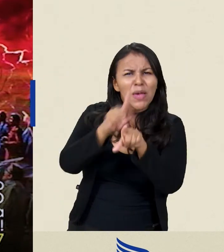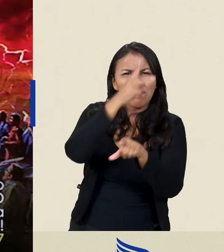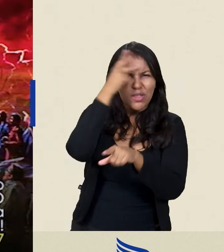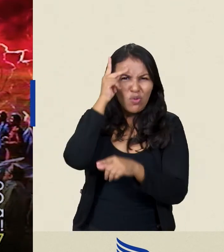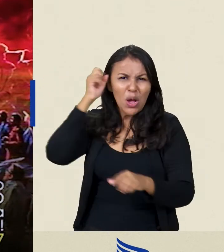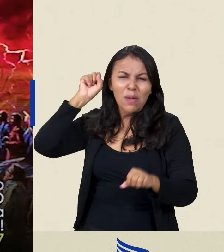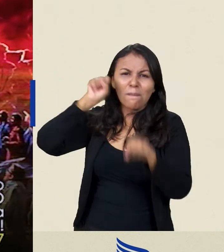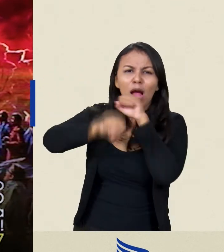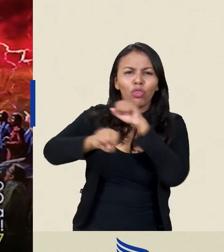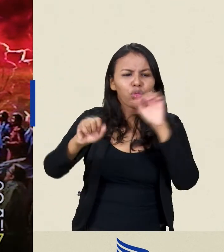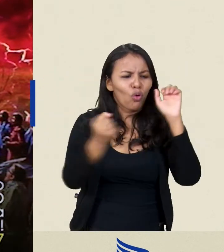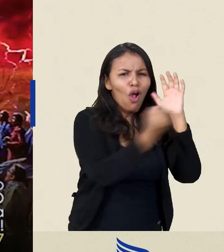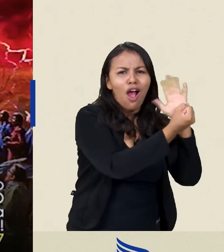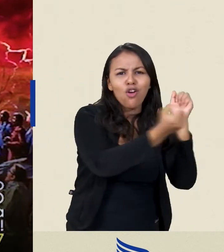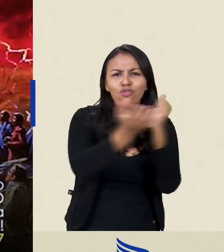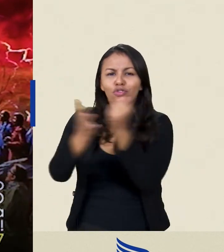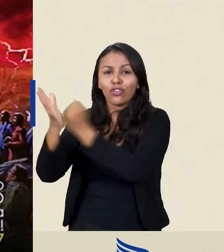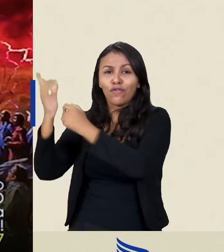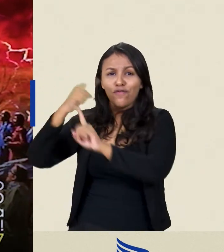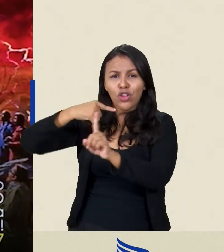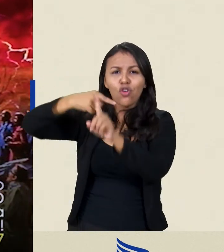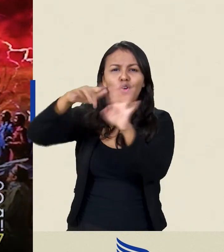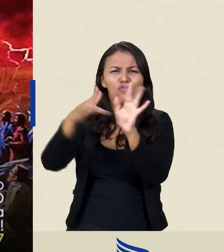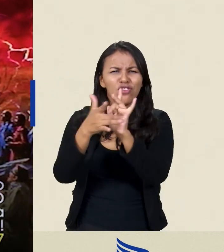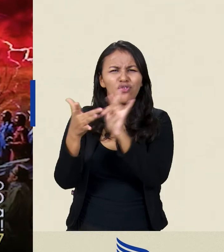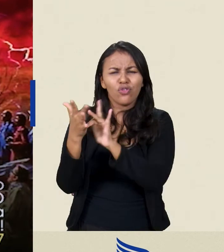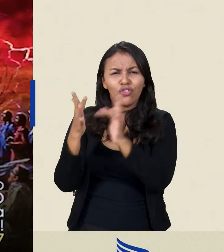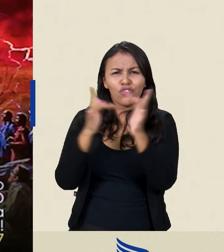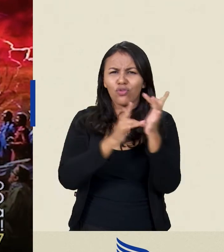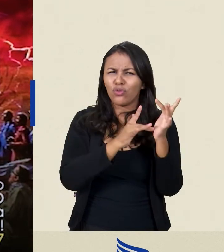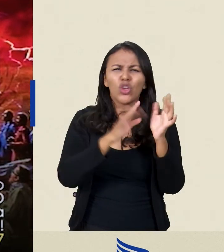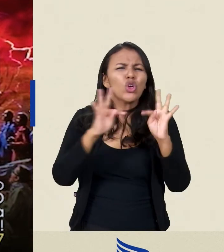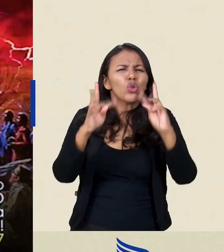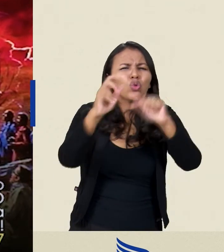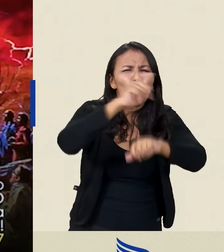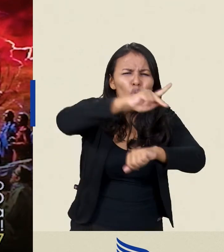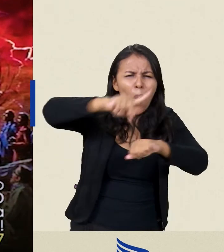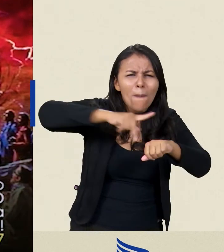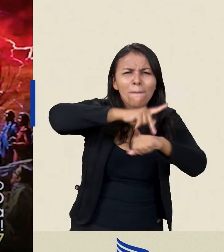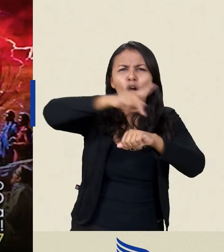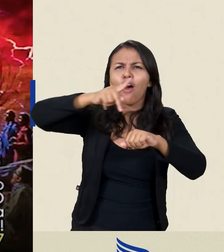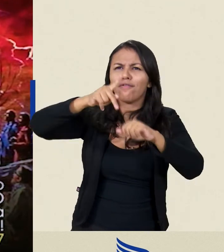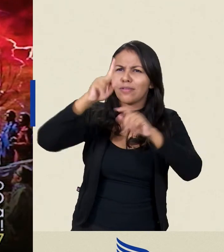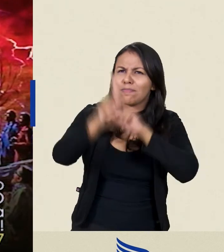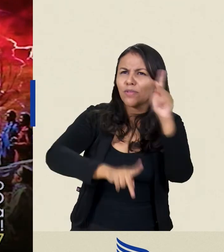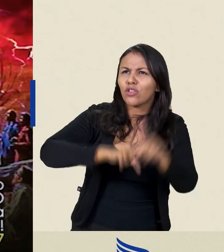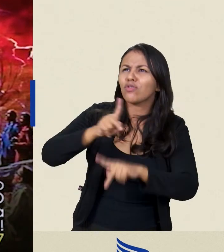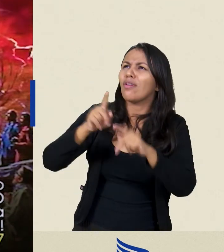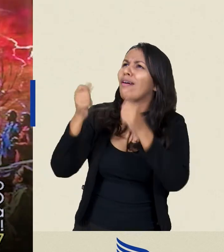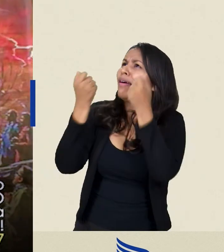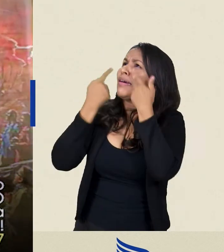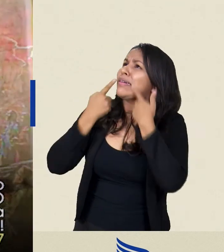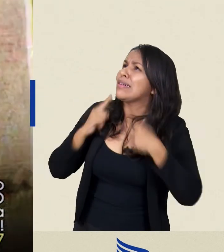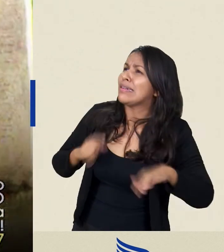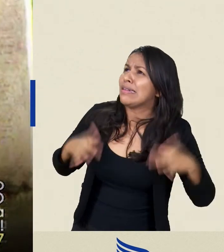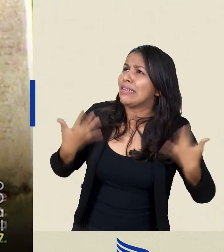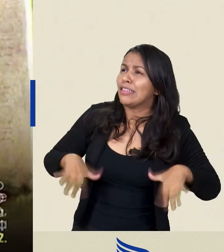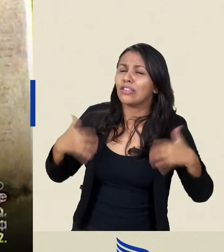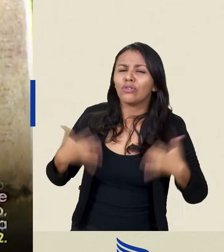as tribos da terra se lamentarão sobre ele. Sim, amém. Apocalipse 1, 7.